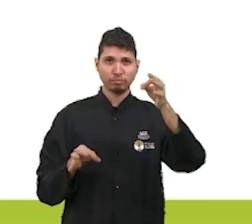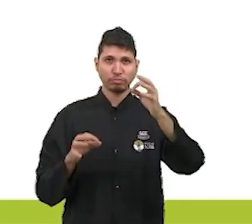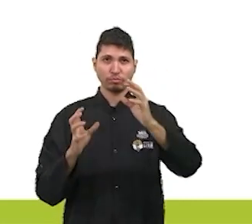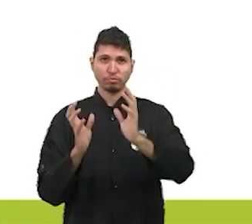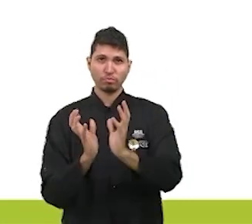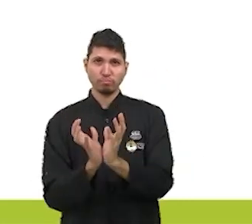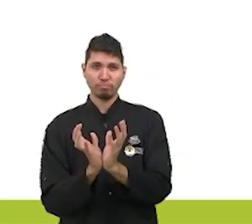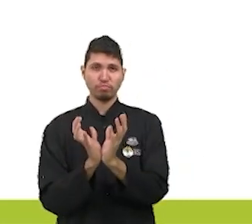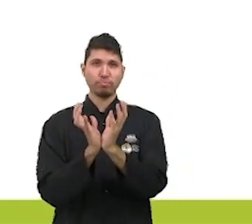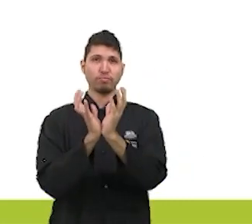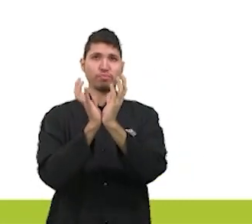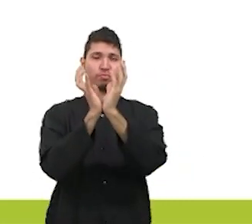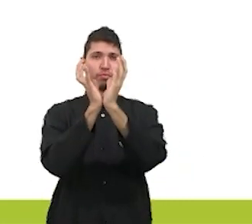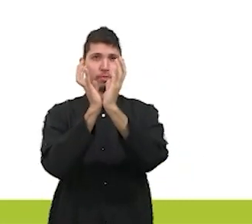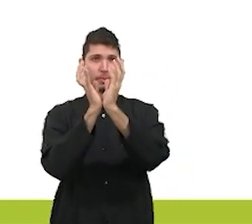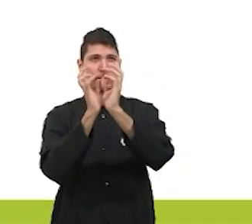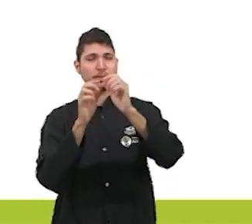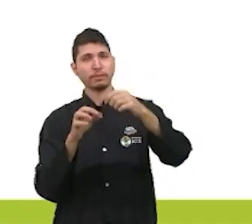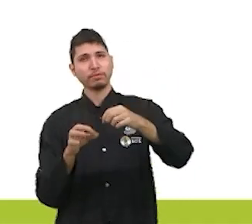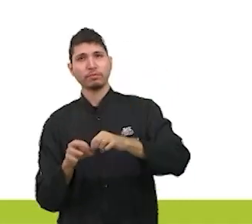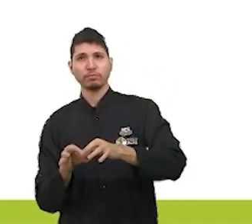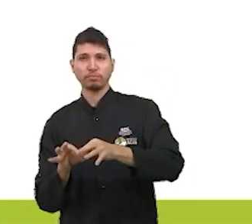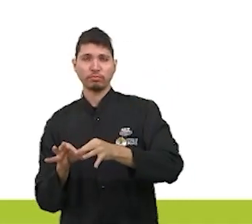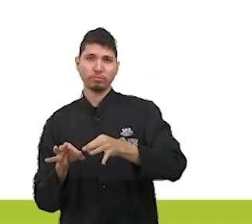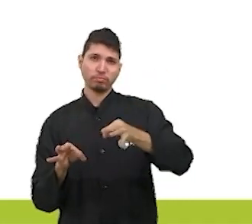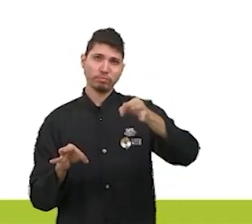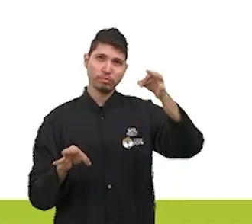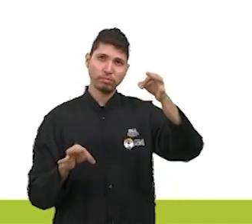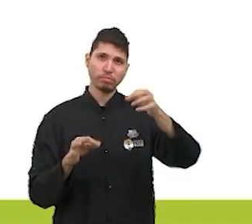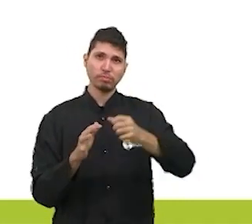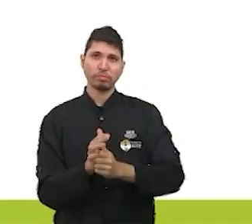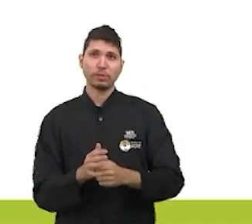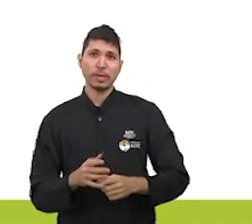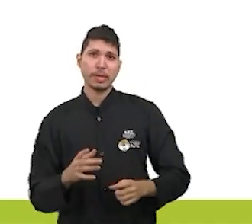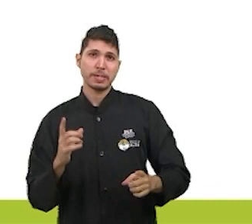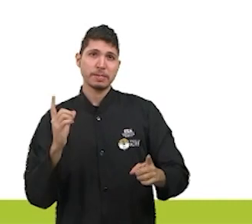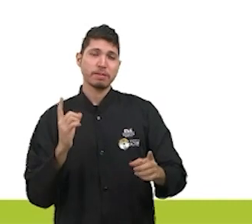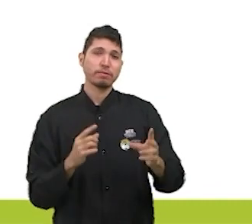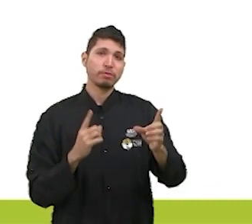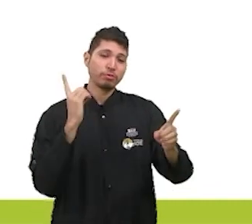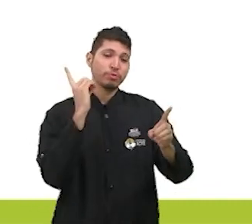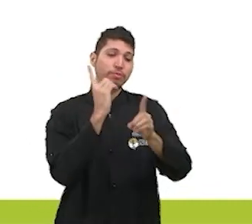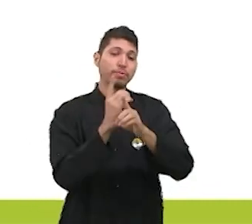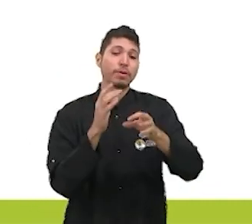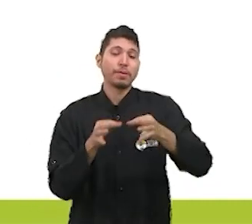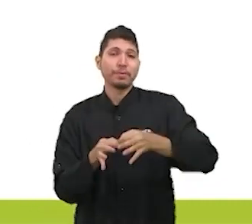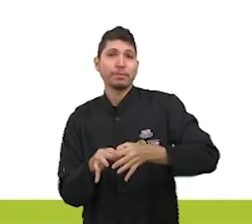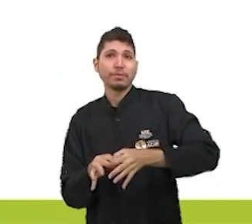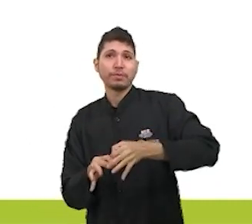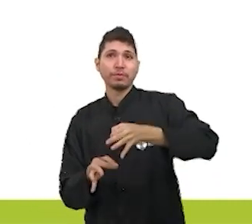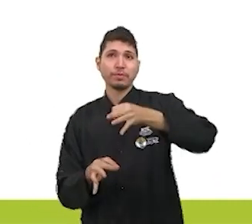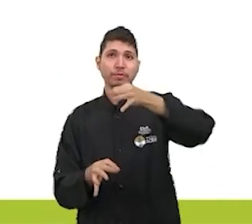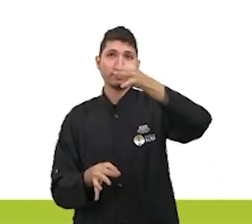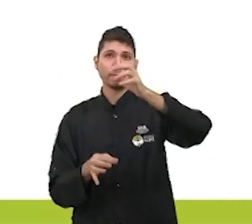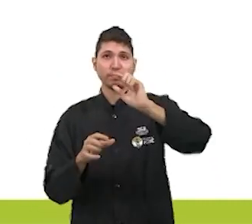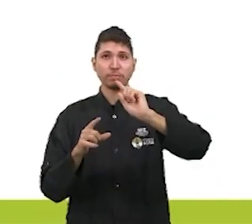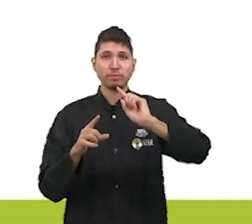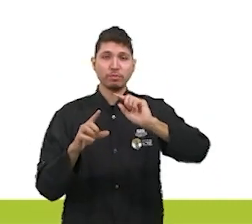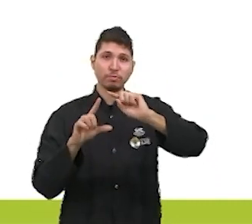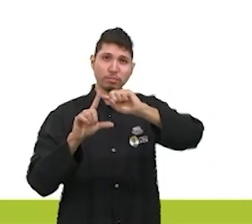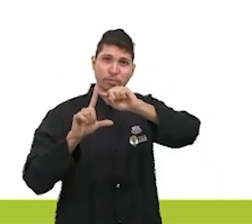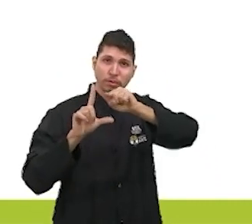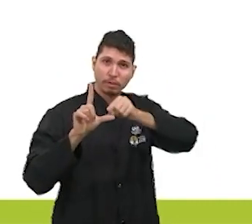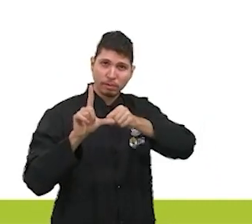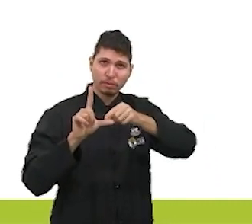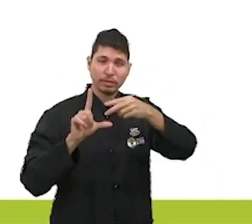um ângulo alfa. Como mostra a figura, determine a altura da torre, supondo que o ângulo é 35 graus.